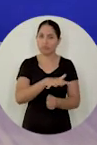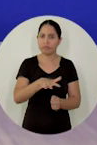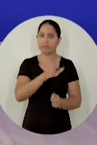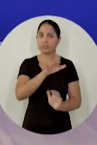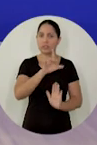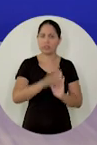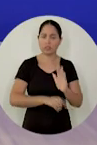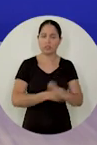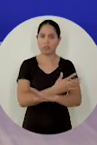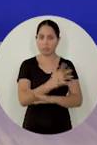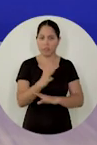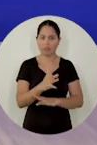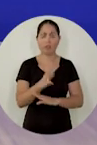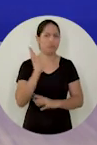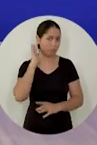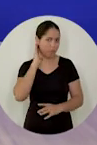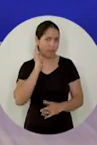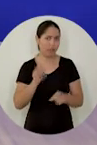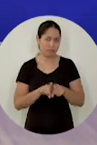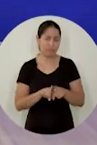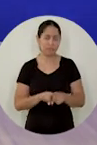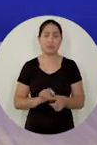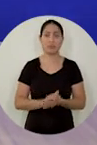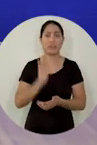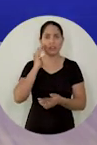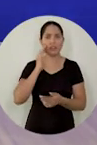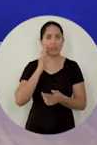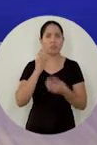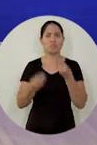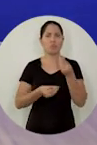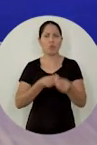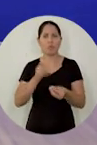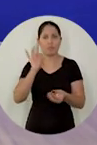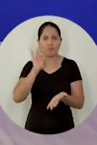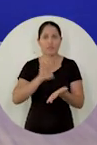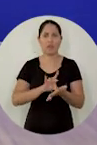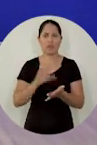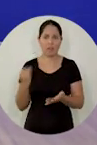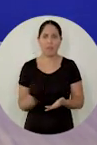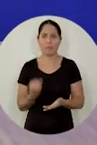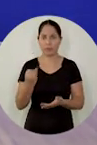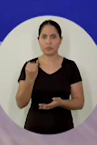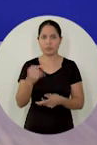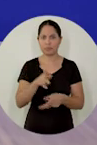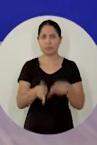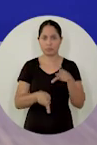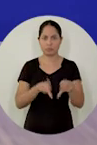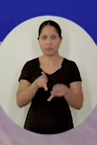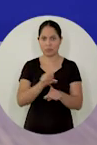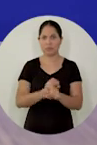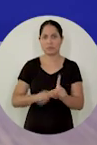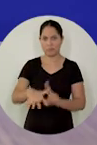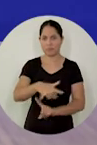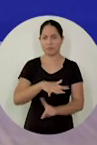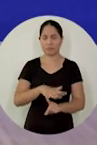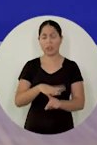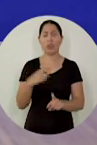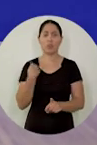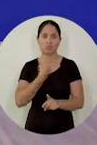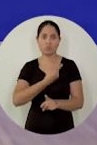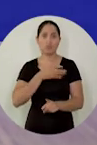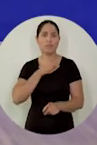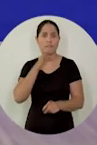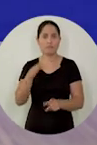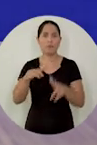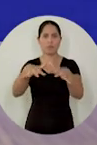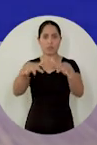da advocacia paraense, justamente por compreender da sua importância para toda a sociedade. Temos realizado e participado